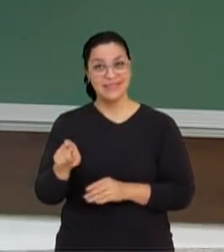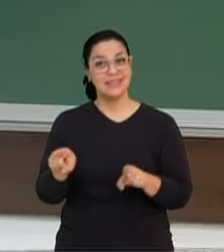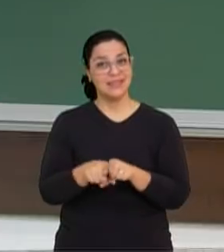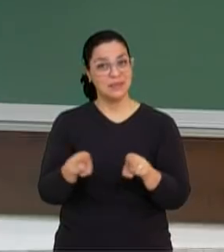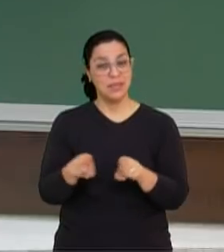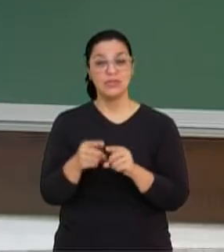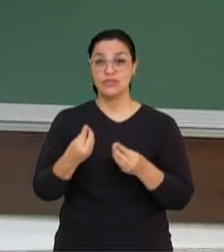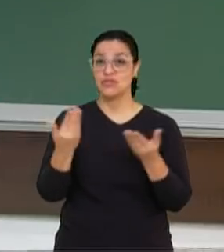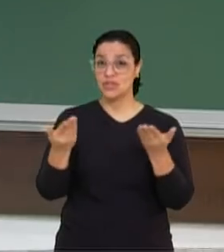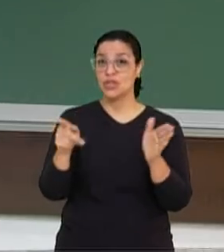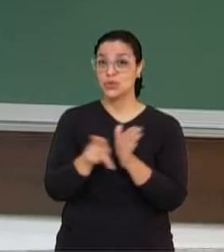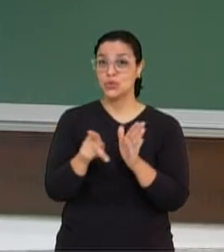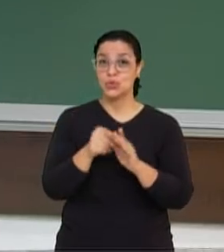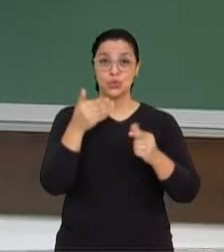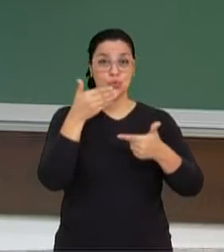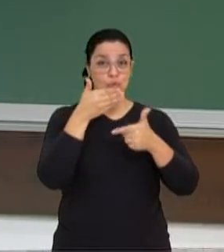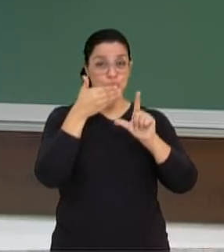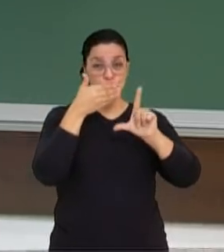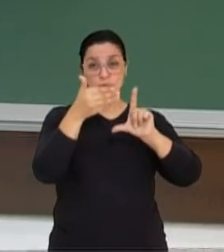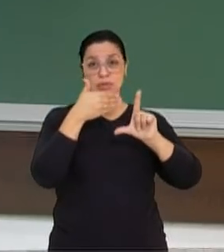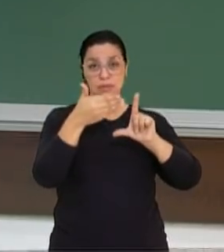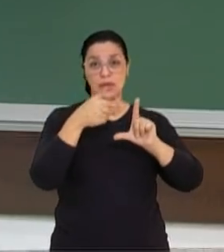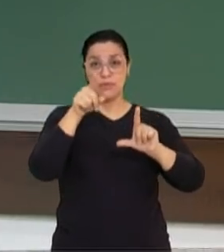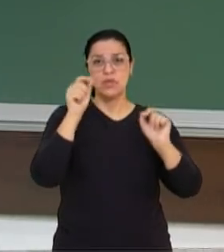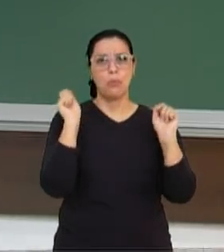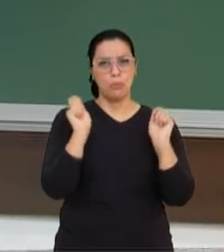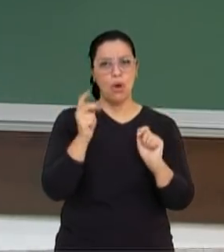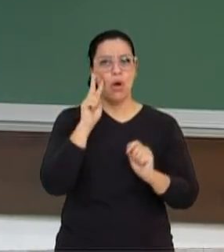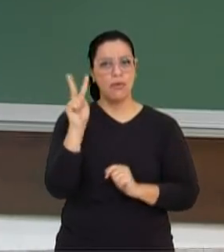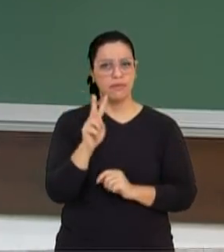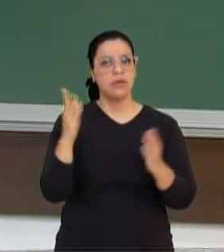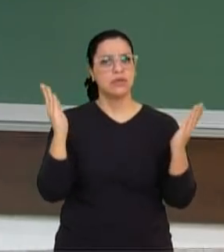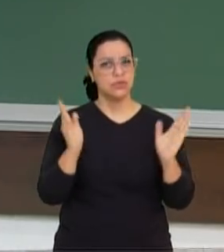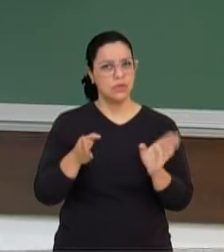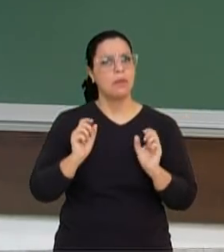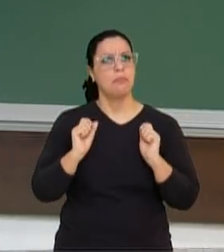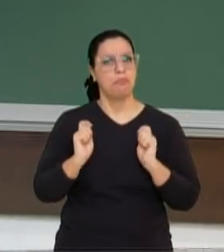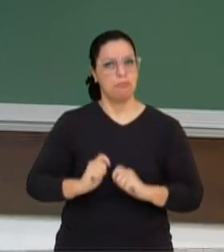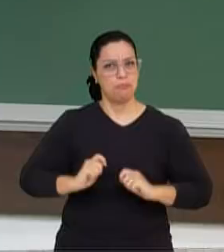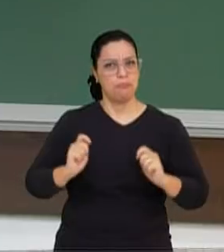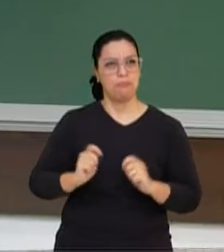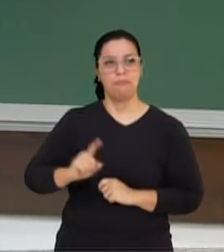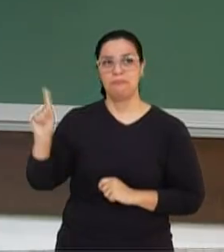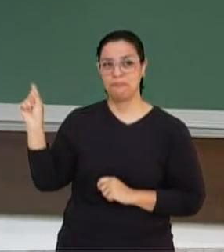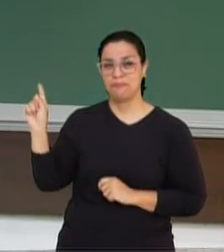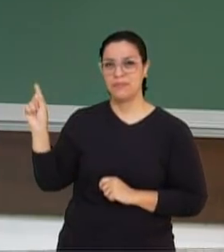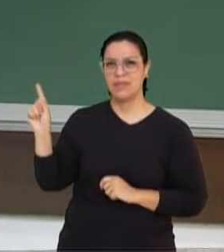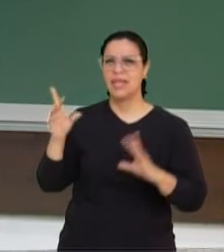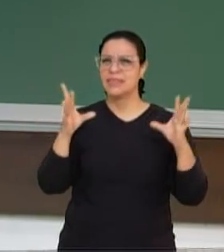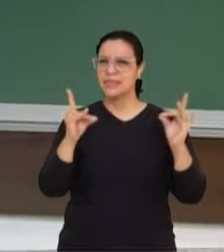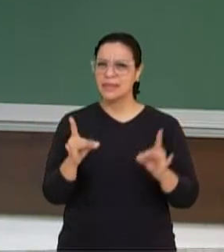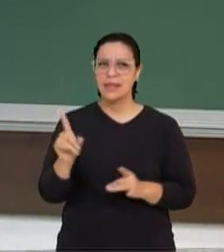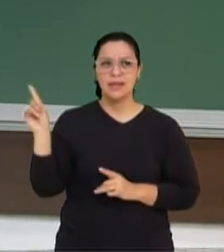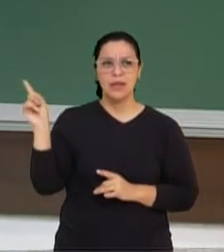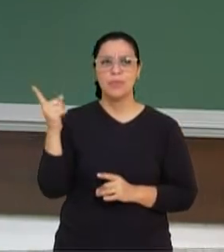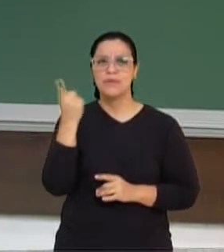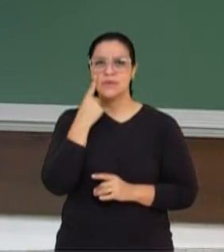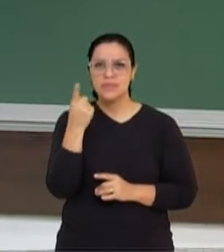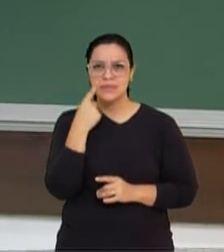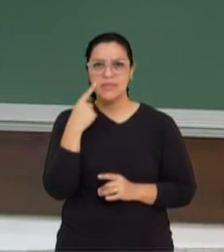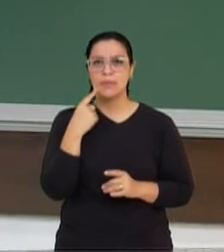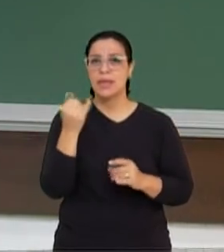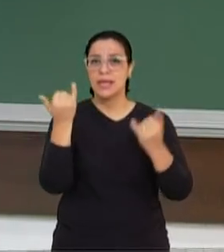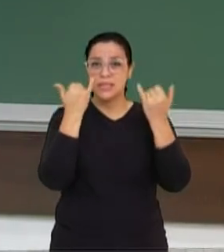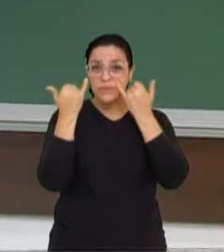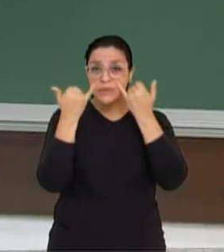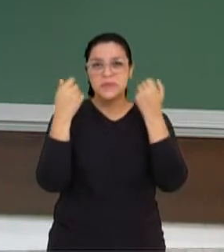está disponível também nos slides para você, que você pode estar verificando ela, tá? A professora deixou ela bem completinha lá, né, com todas